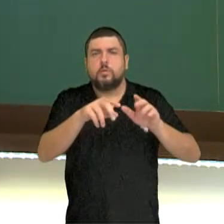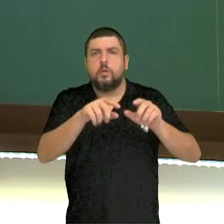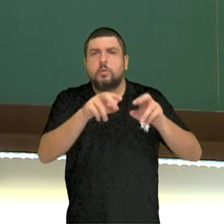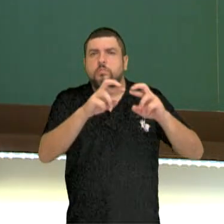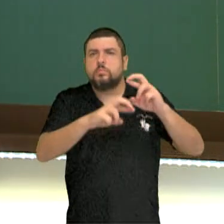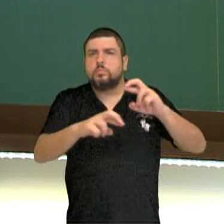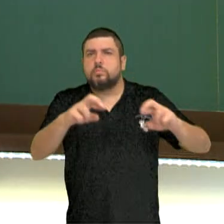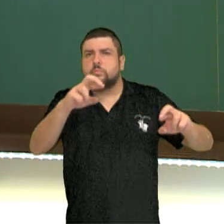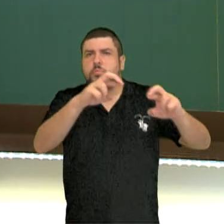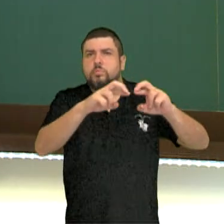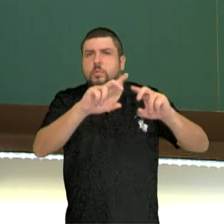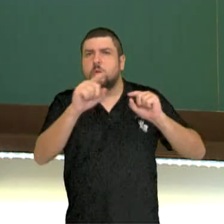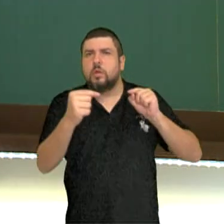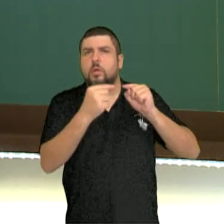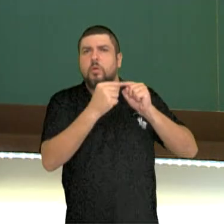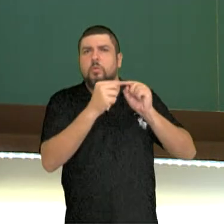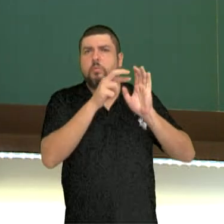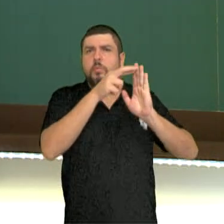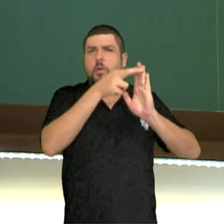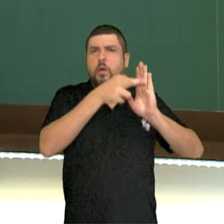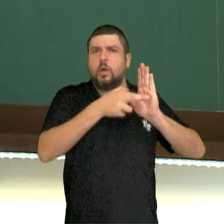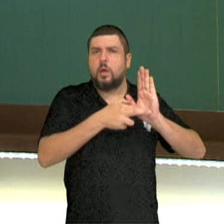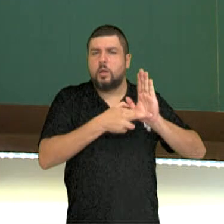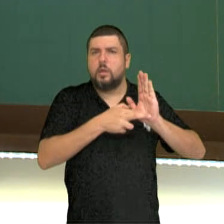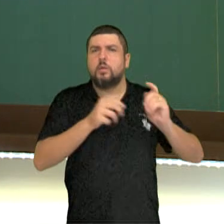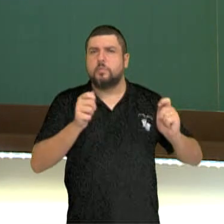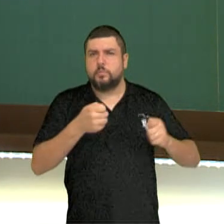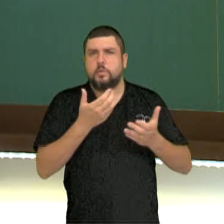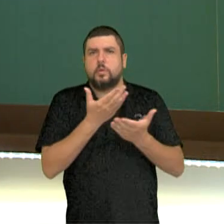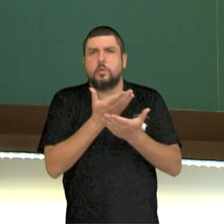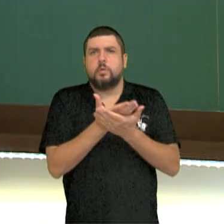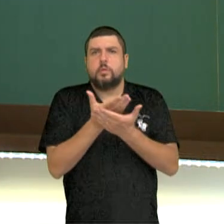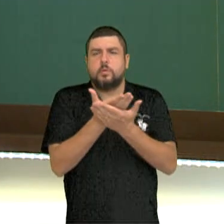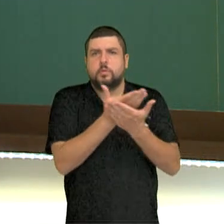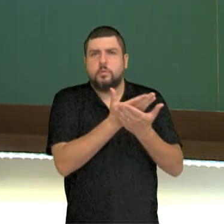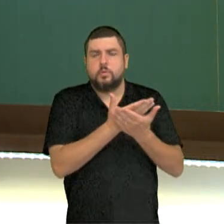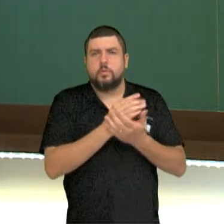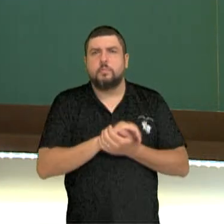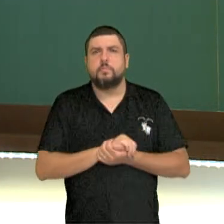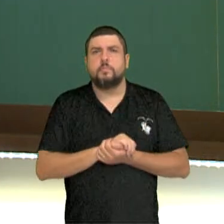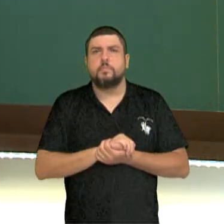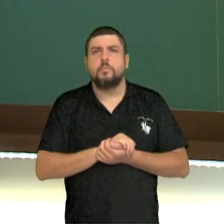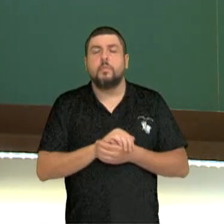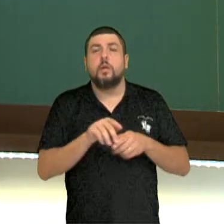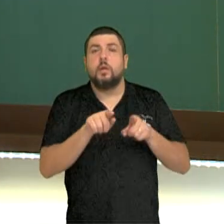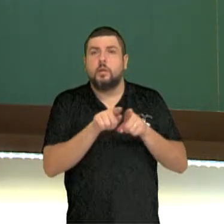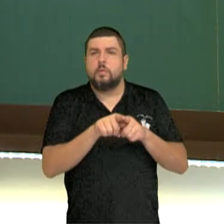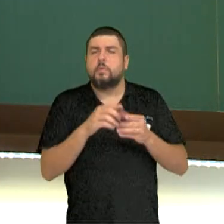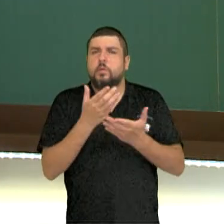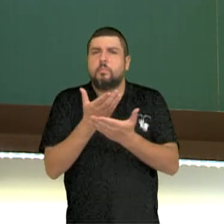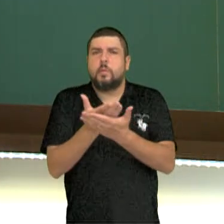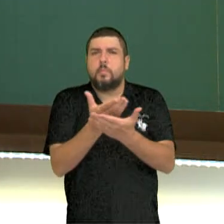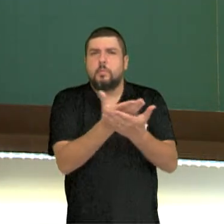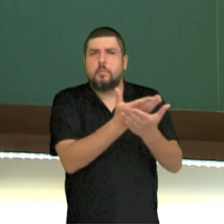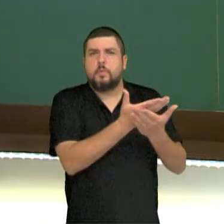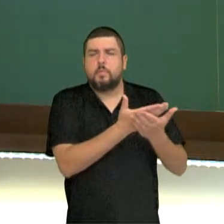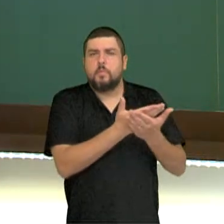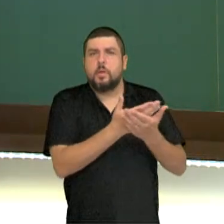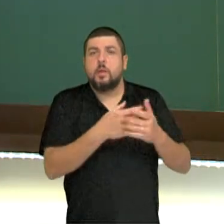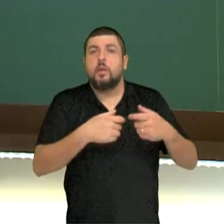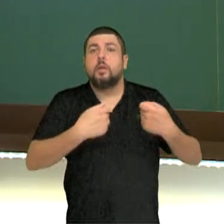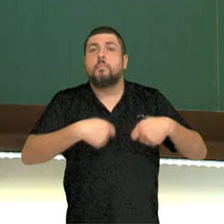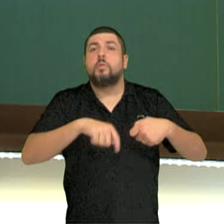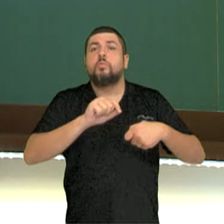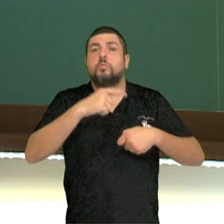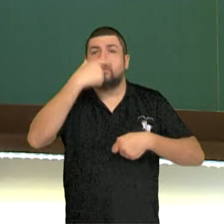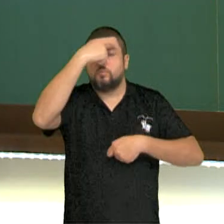cumpridas, e outras, essas coisas têm que ser estudadas, né, de maneira isenta, né, dessas pré-noções, dessas paixões que às